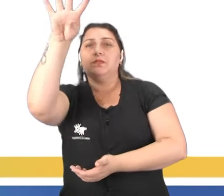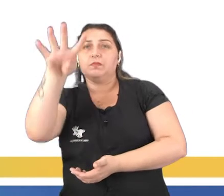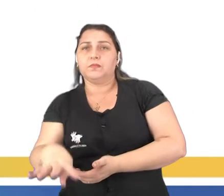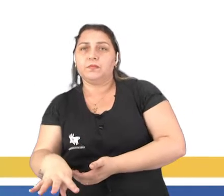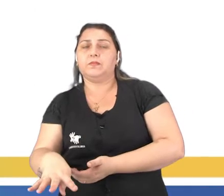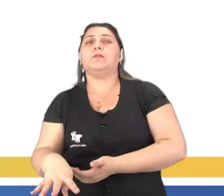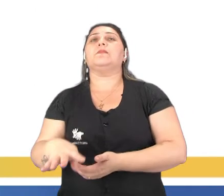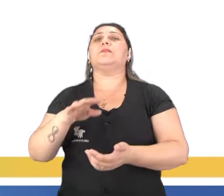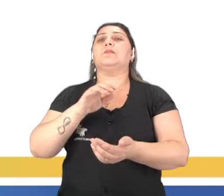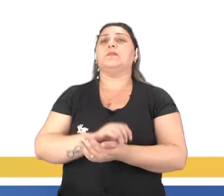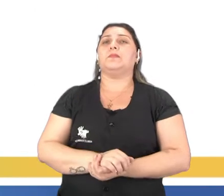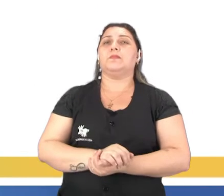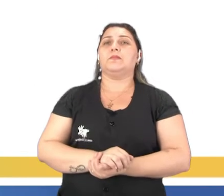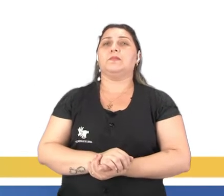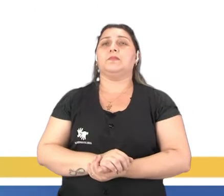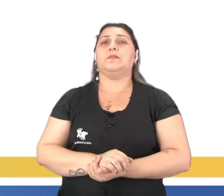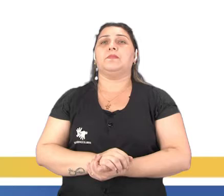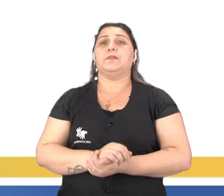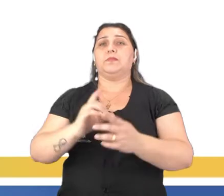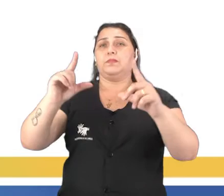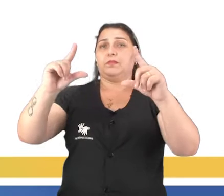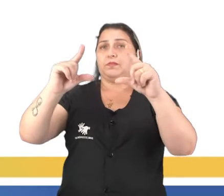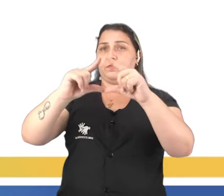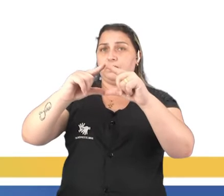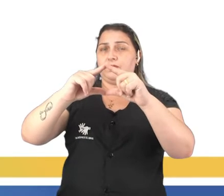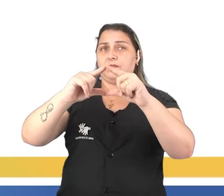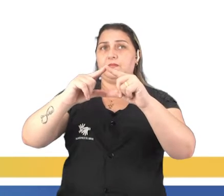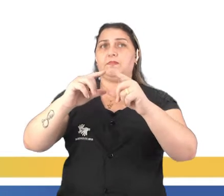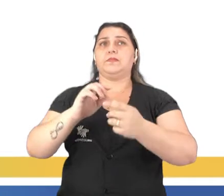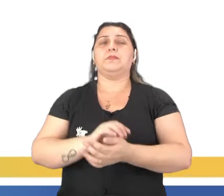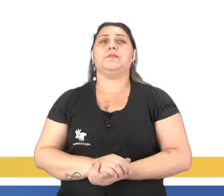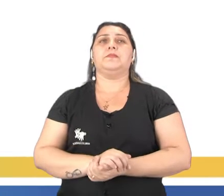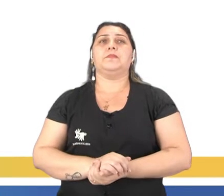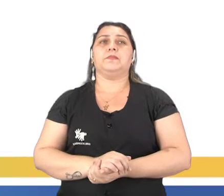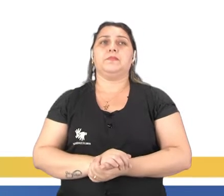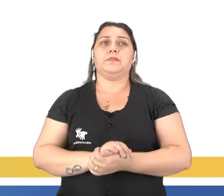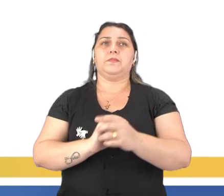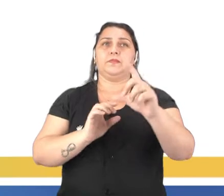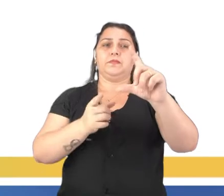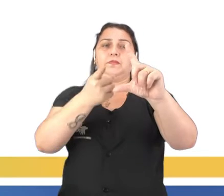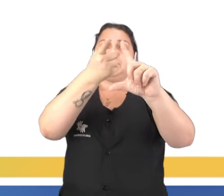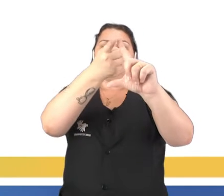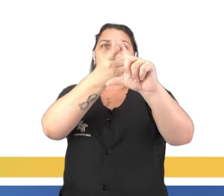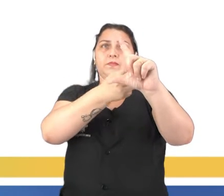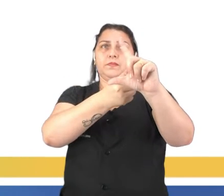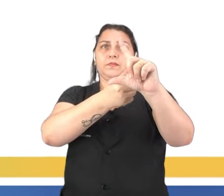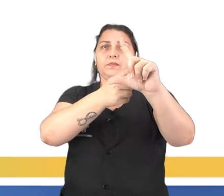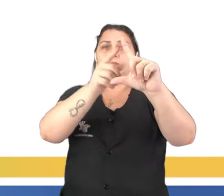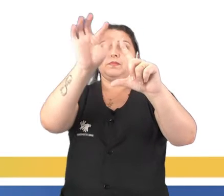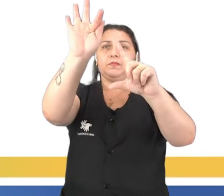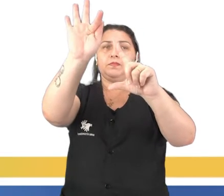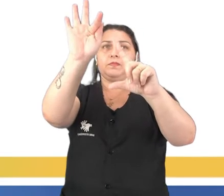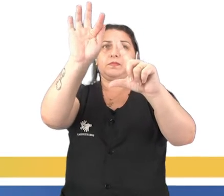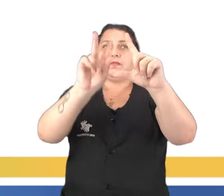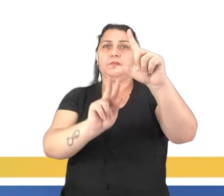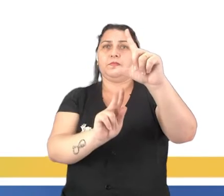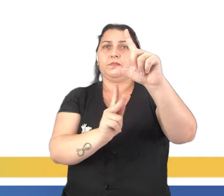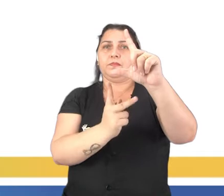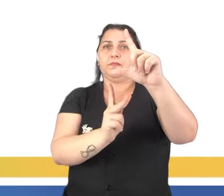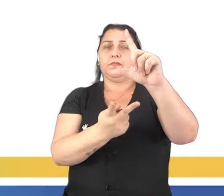em triângulos. Então vamos iniciar, ó, traçando um segmento de reta aí que vai do ponto F até o ponto